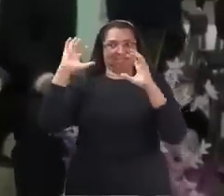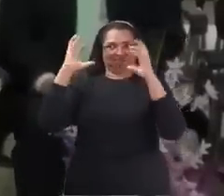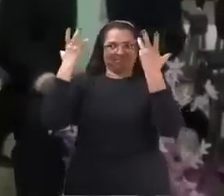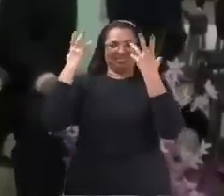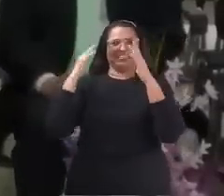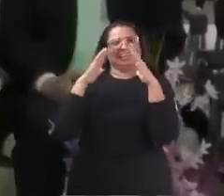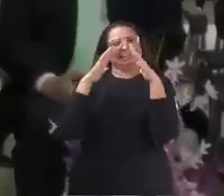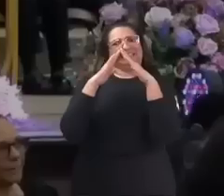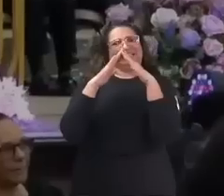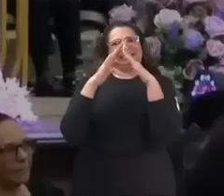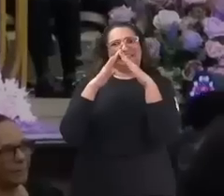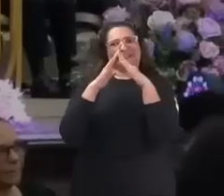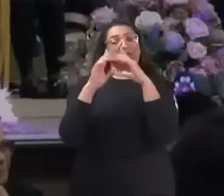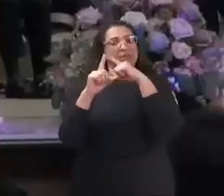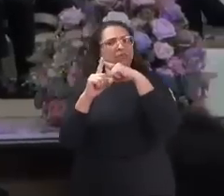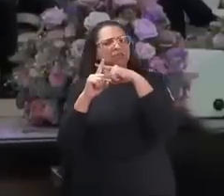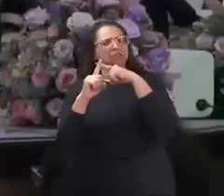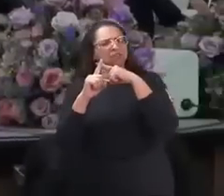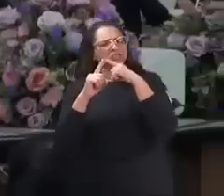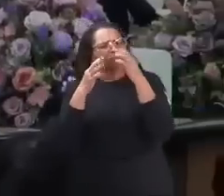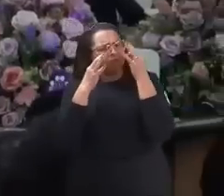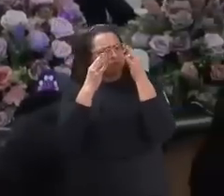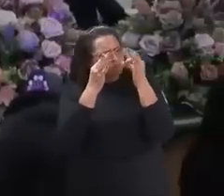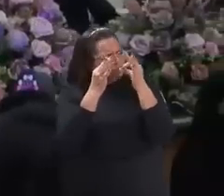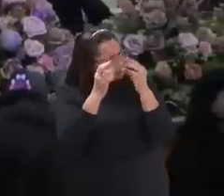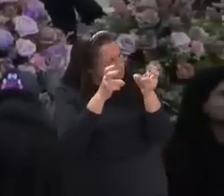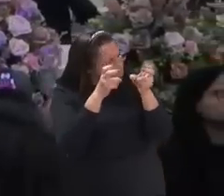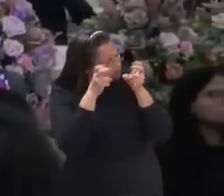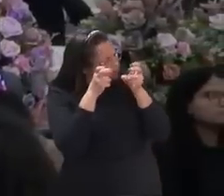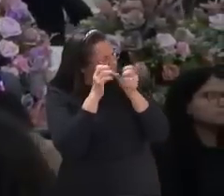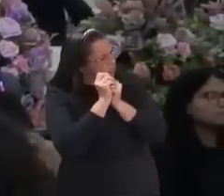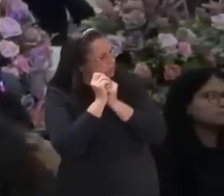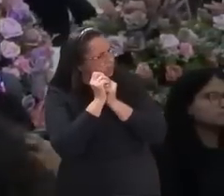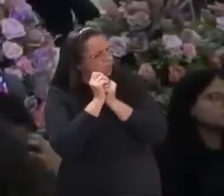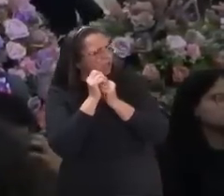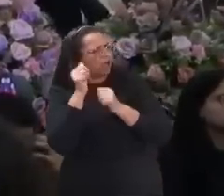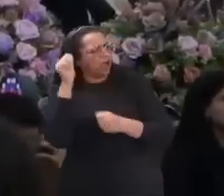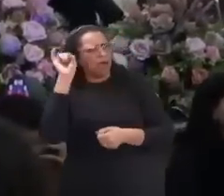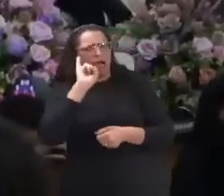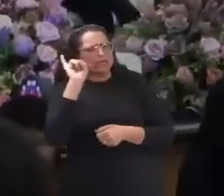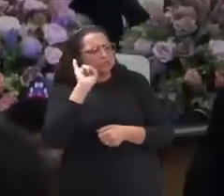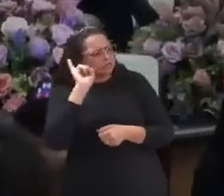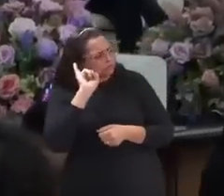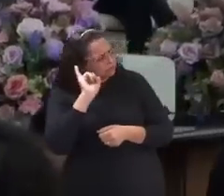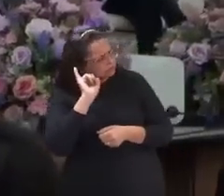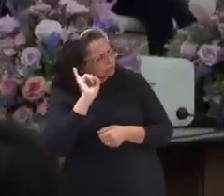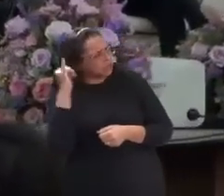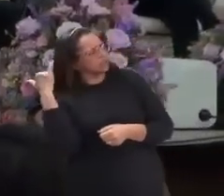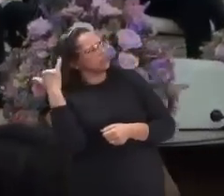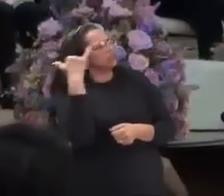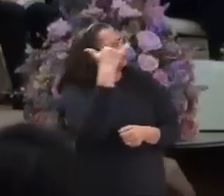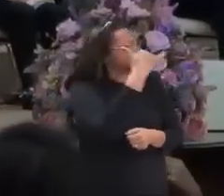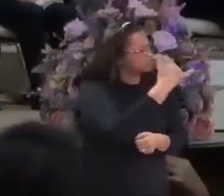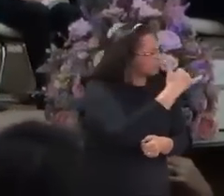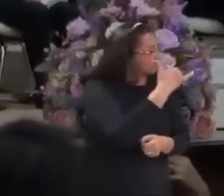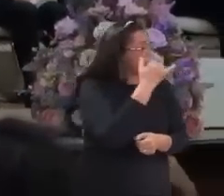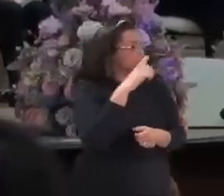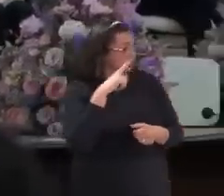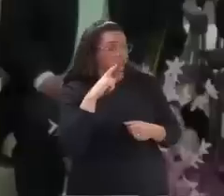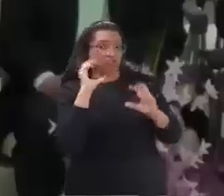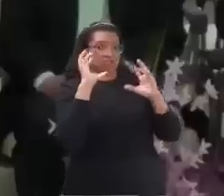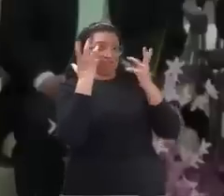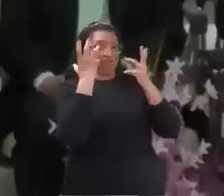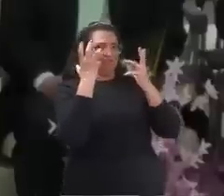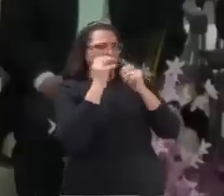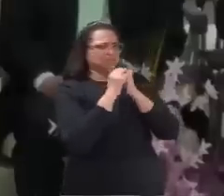vou perceber se é verdade mesmo. Aí as irmãs ligavam, aí naquele dia, ela já acorda, parece diferente,